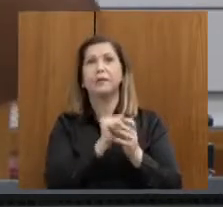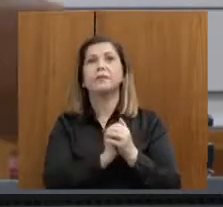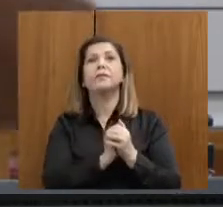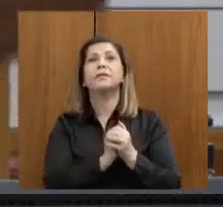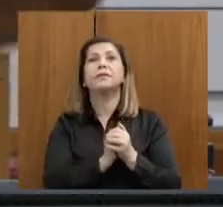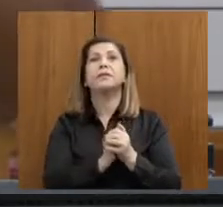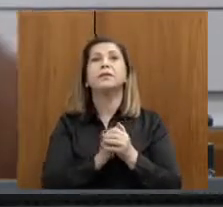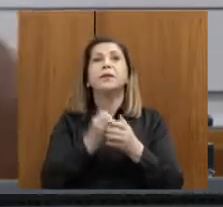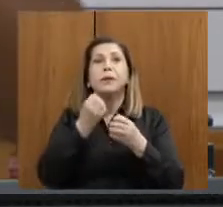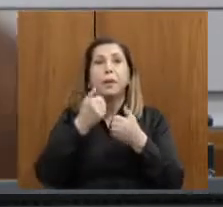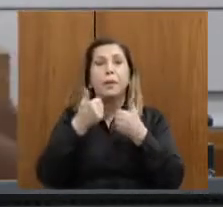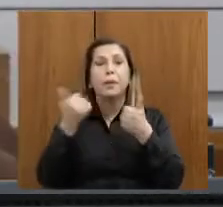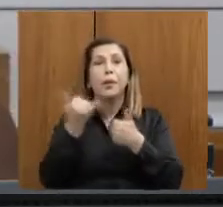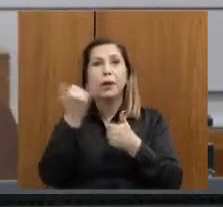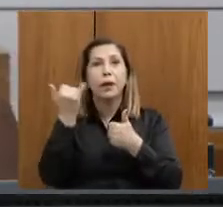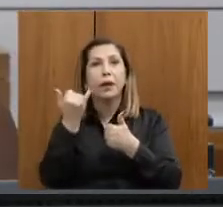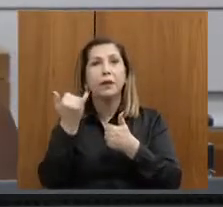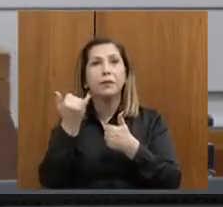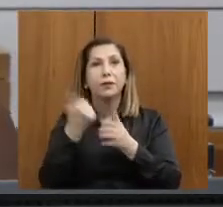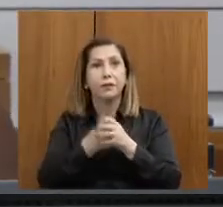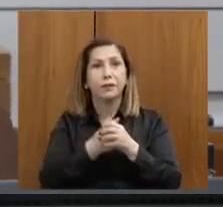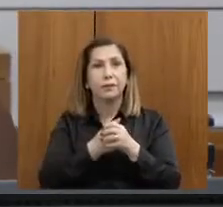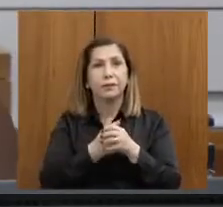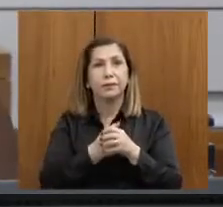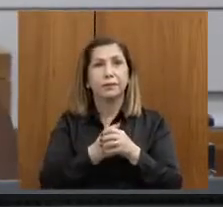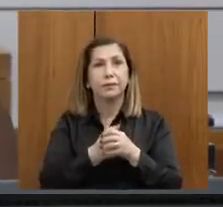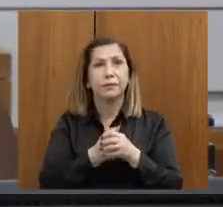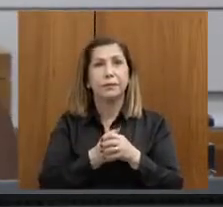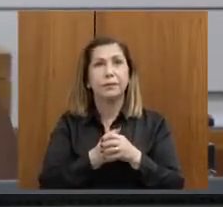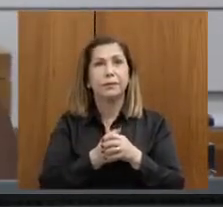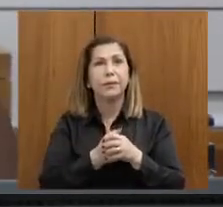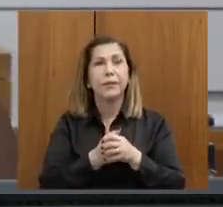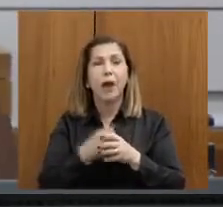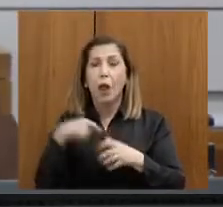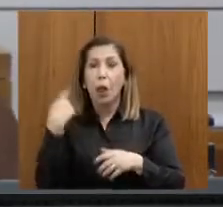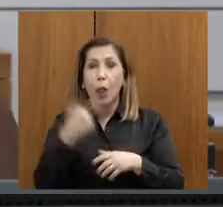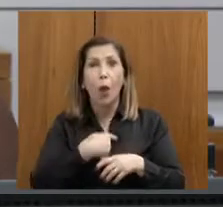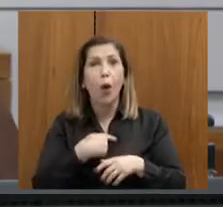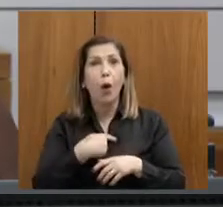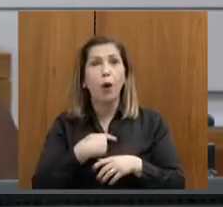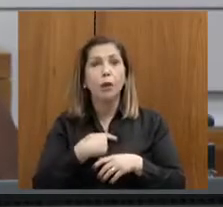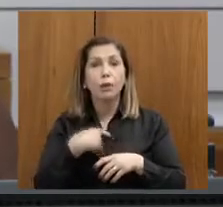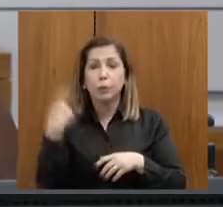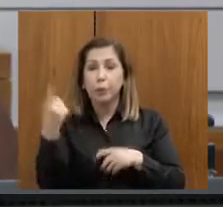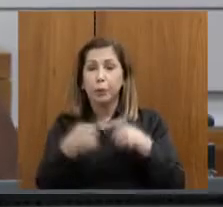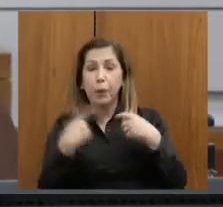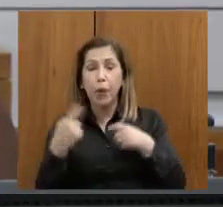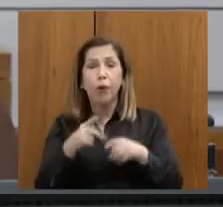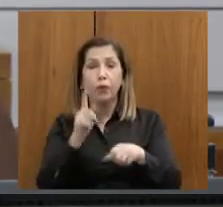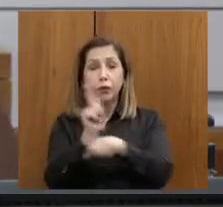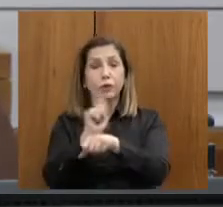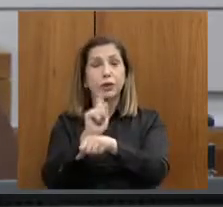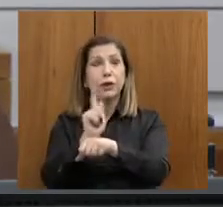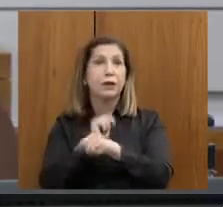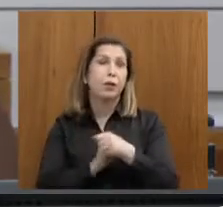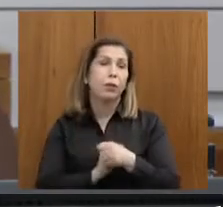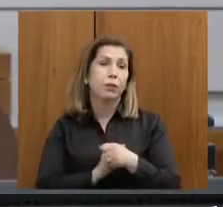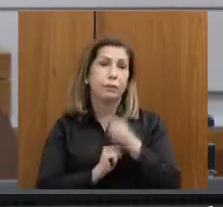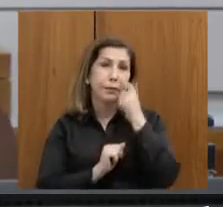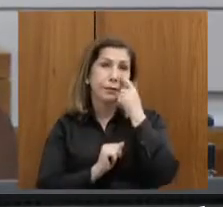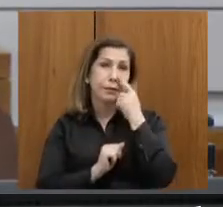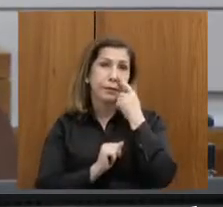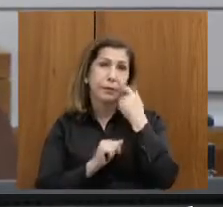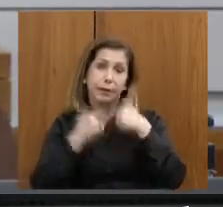botar o nosso povo para frente é tu vem aqui para o nosso povo na Sertão gente para que a gente consiga trabalhar